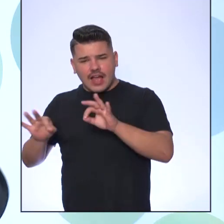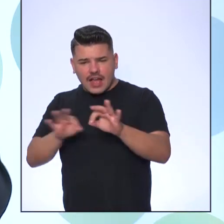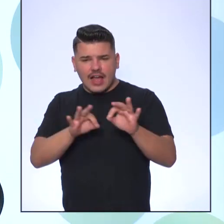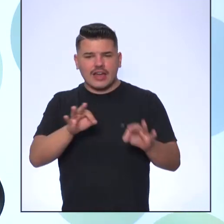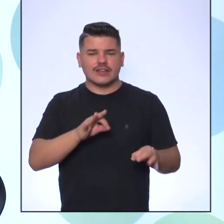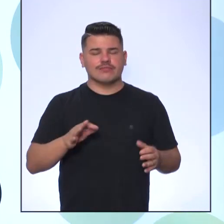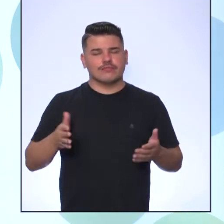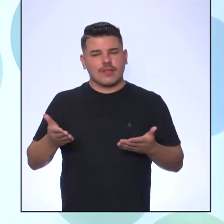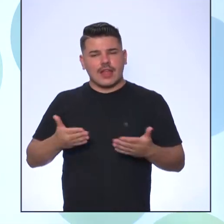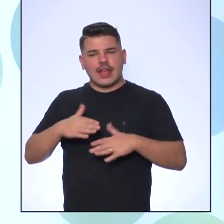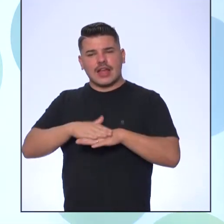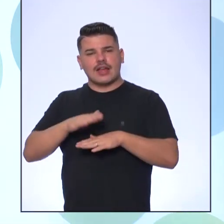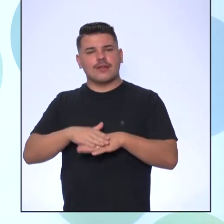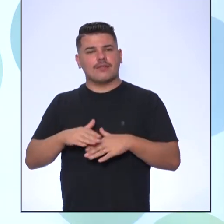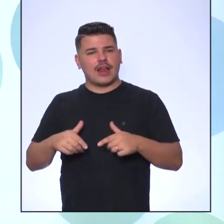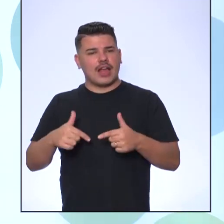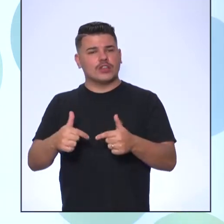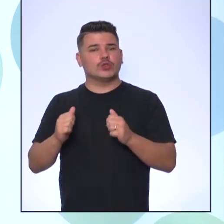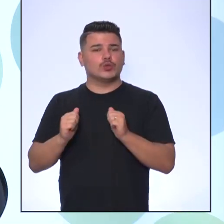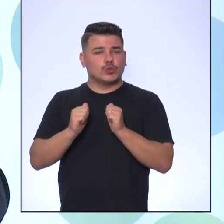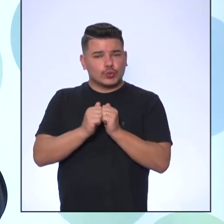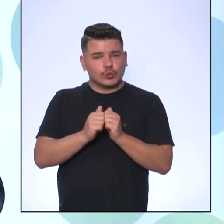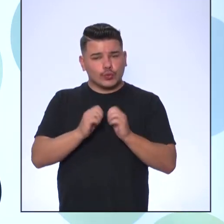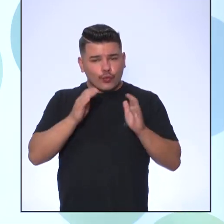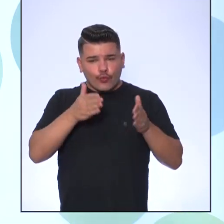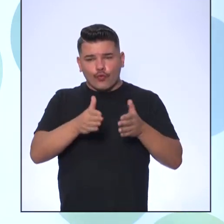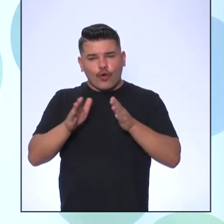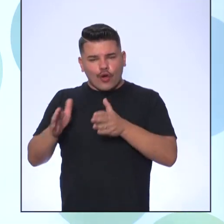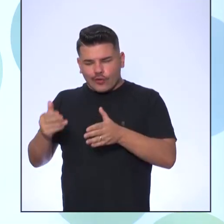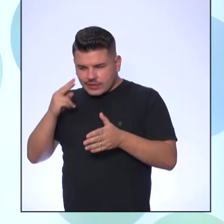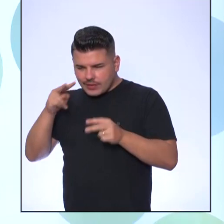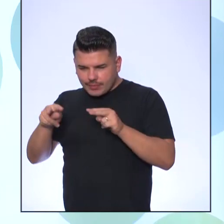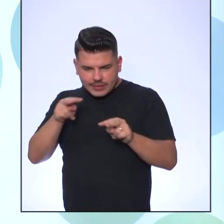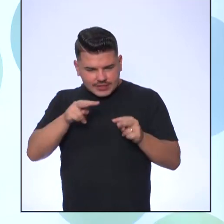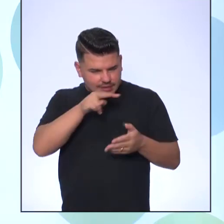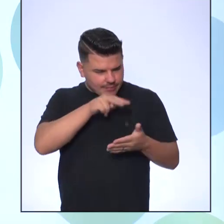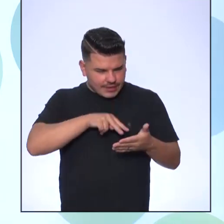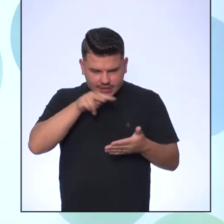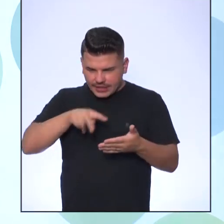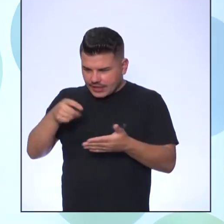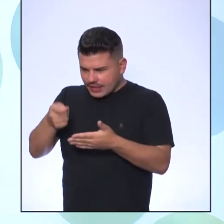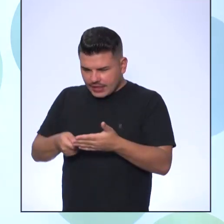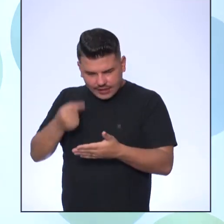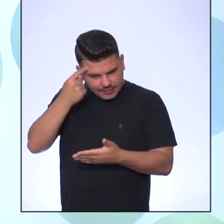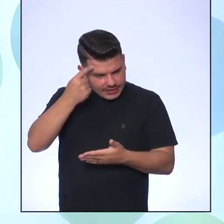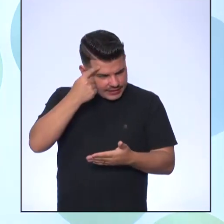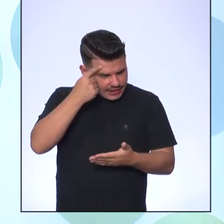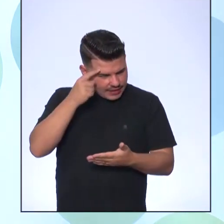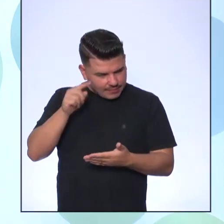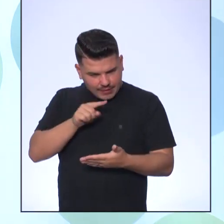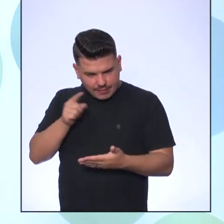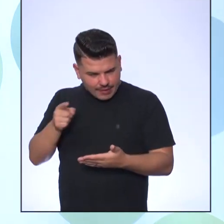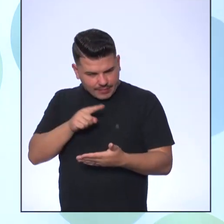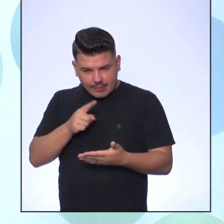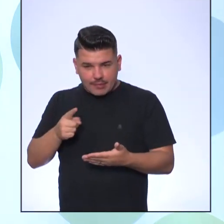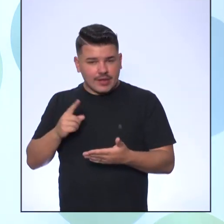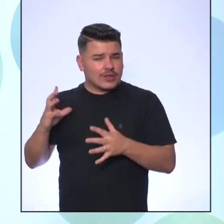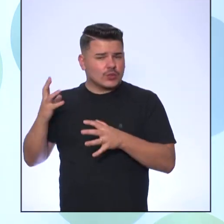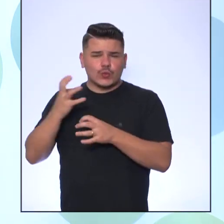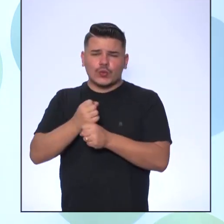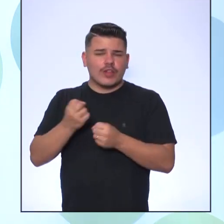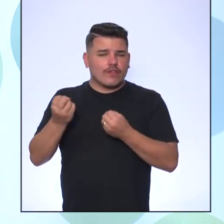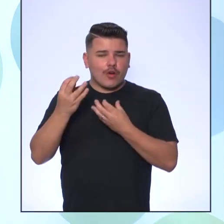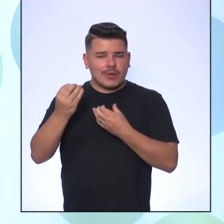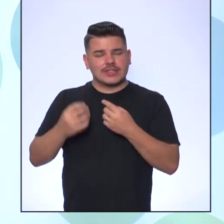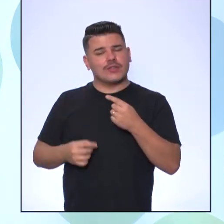de ordem prática, para interpretar fenômenos, para propor soluções. Isso tudo está presente na matriz de